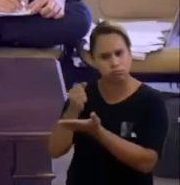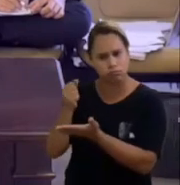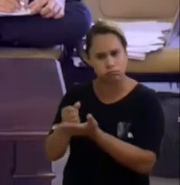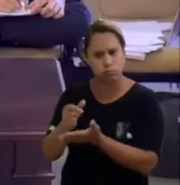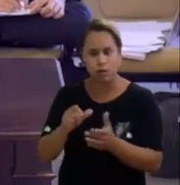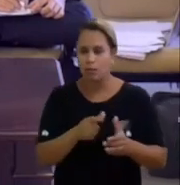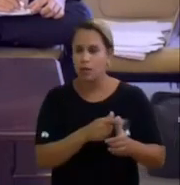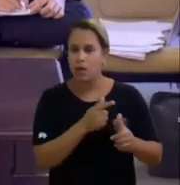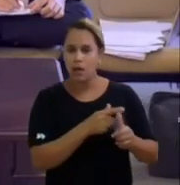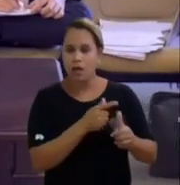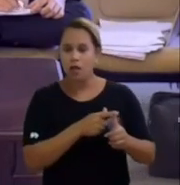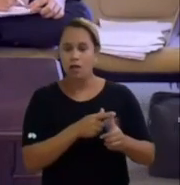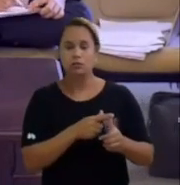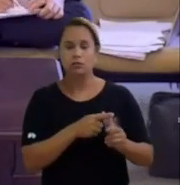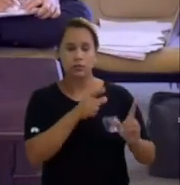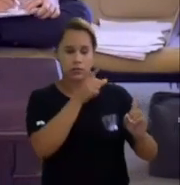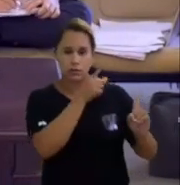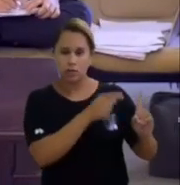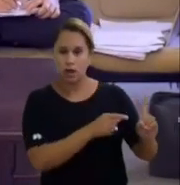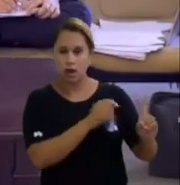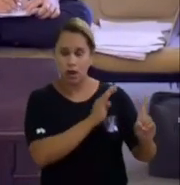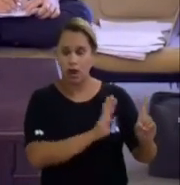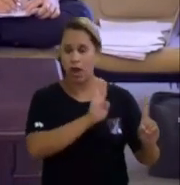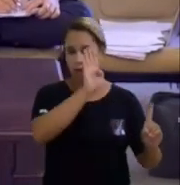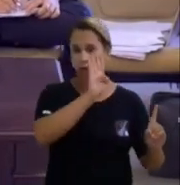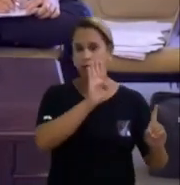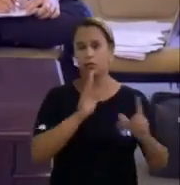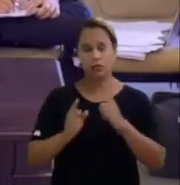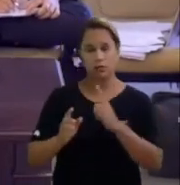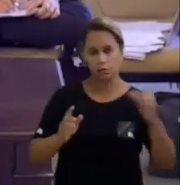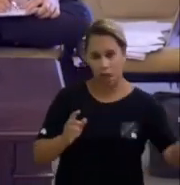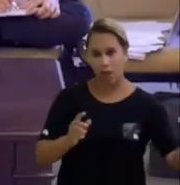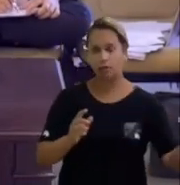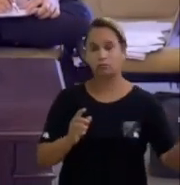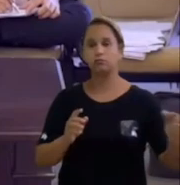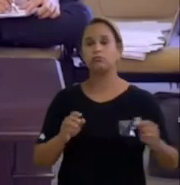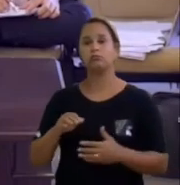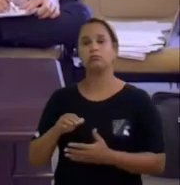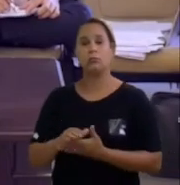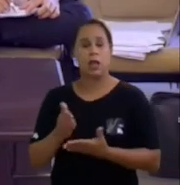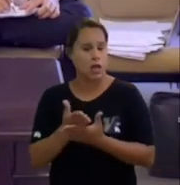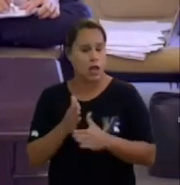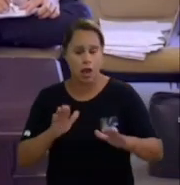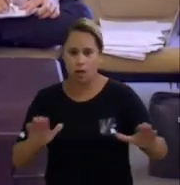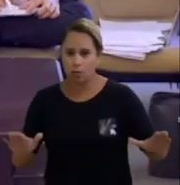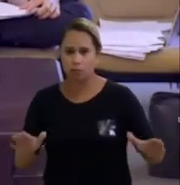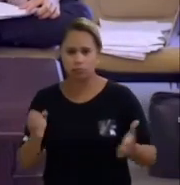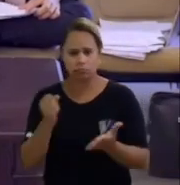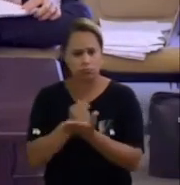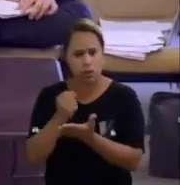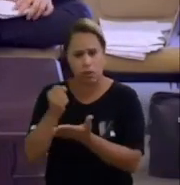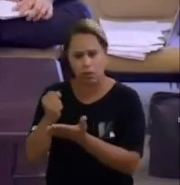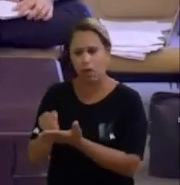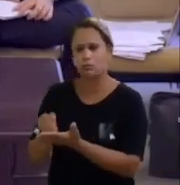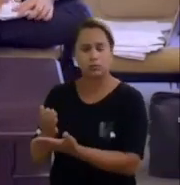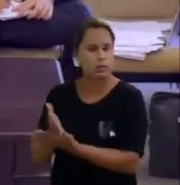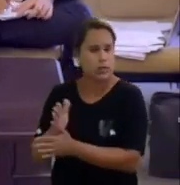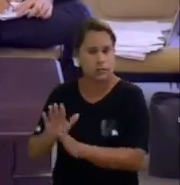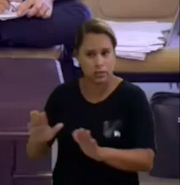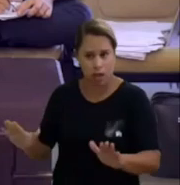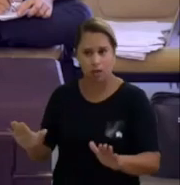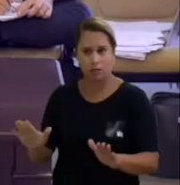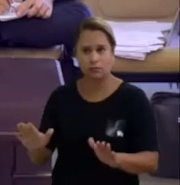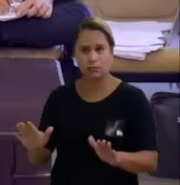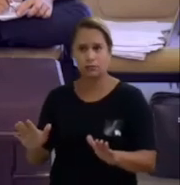o candidato, o pré-candidato, encerra-se o contrato, contrata-se na segunda, encerra-se a contratação de pré-campanha, contrata-se